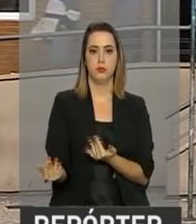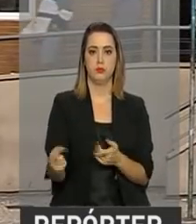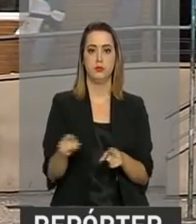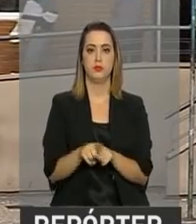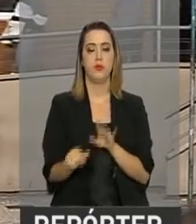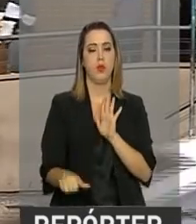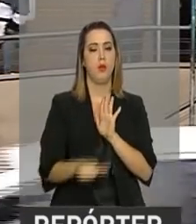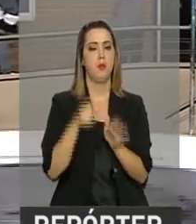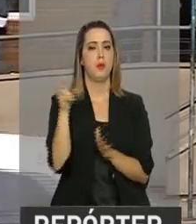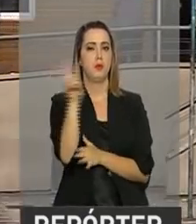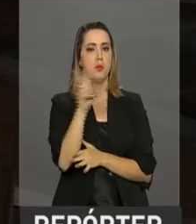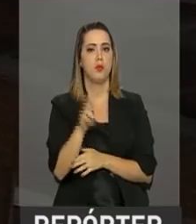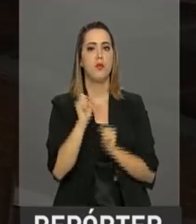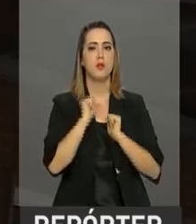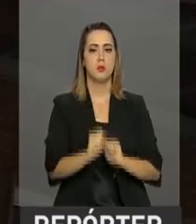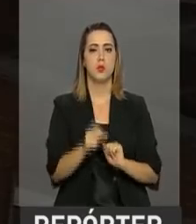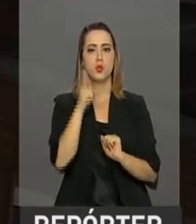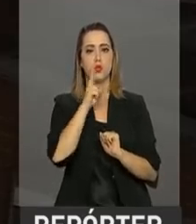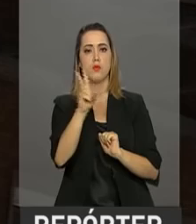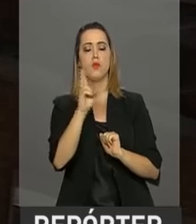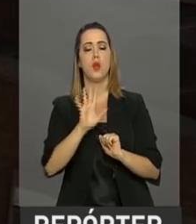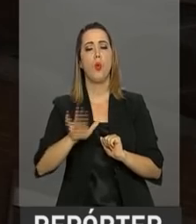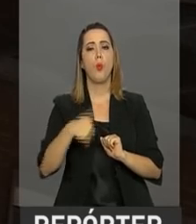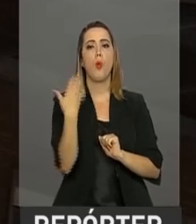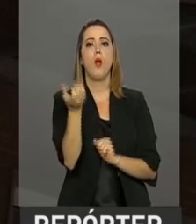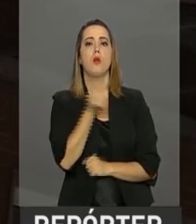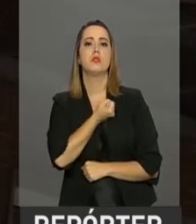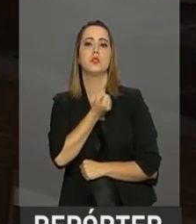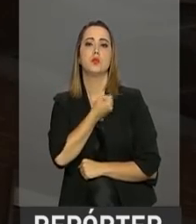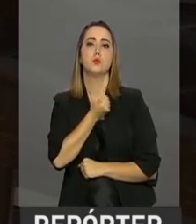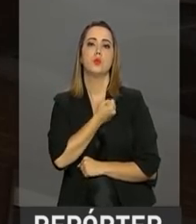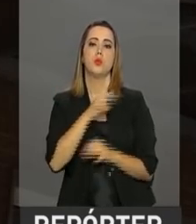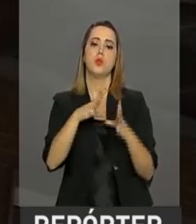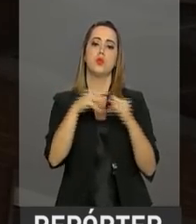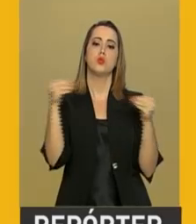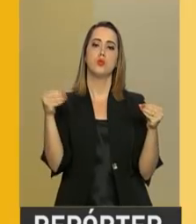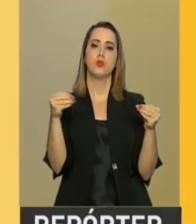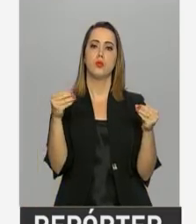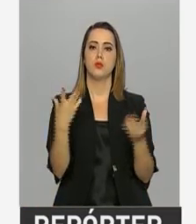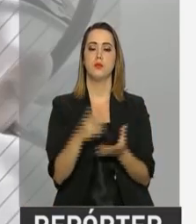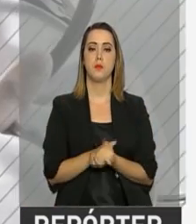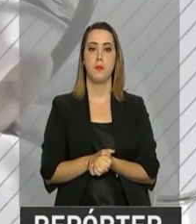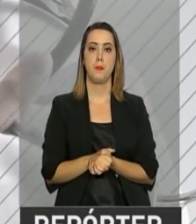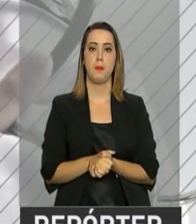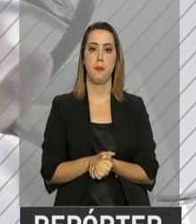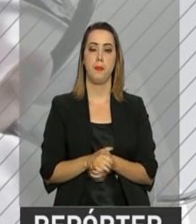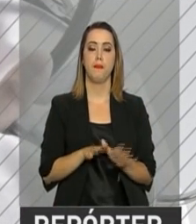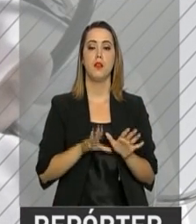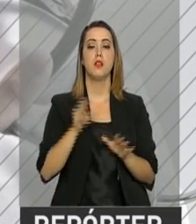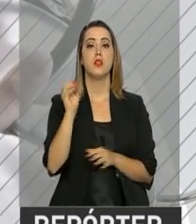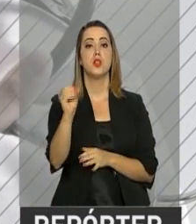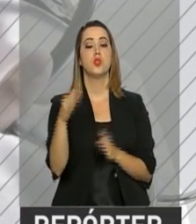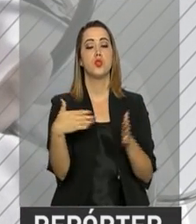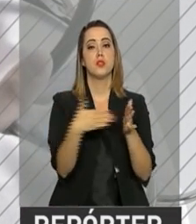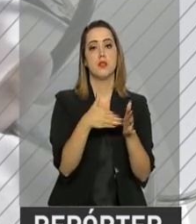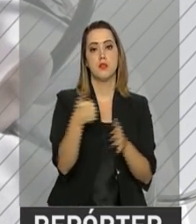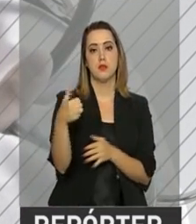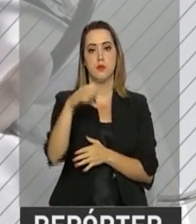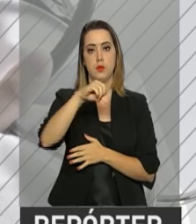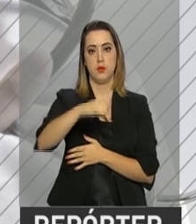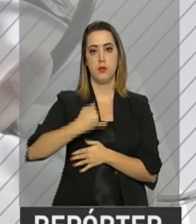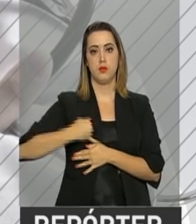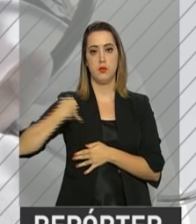possível estimar a taxa de cura para o Câncer em crianças e adolescentes no país na faixa etária de 0 a 19